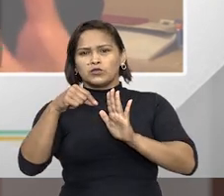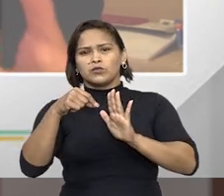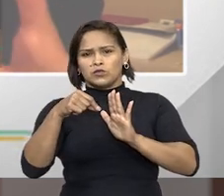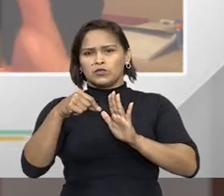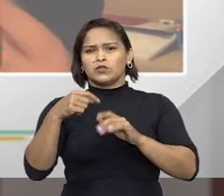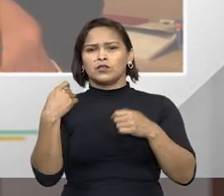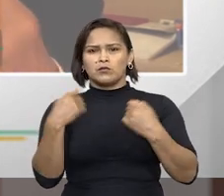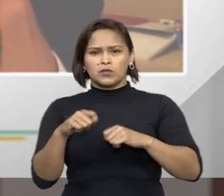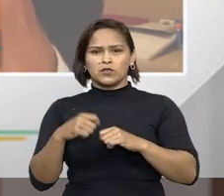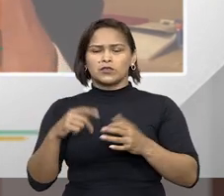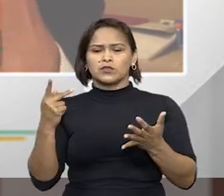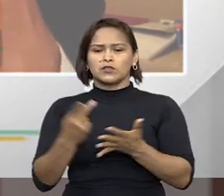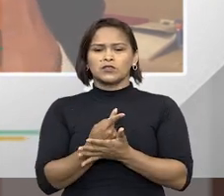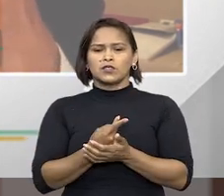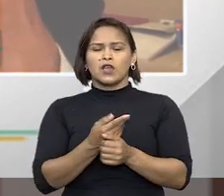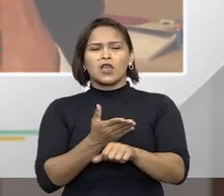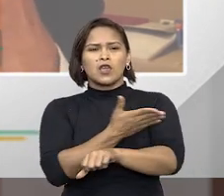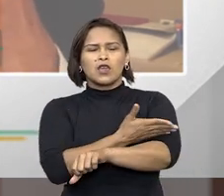não comportaria